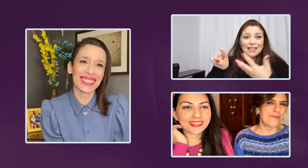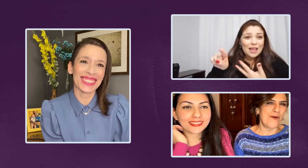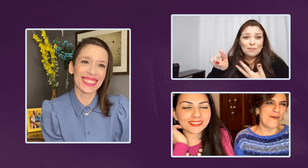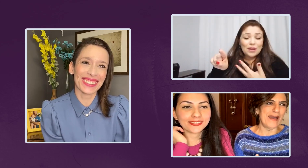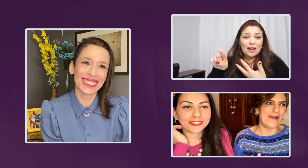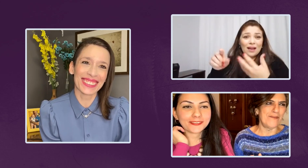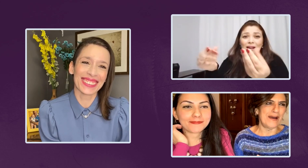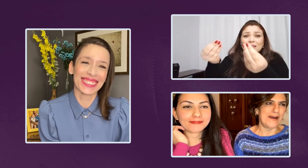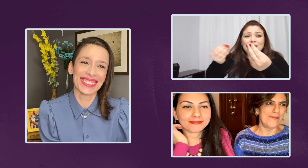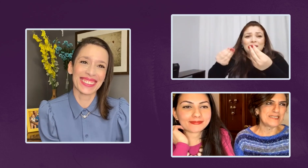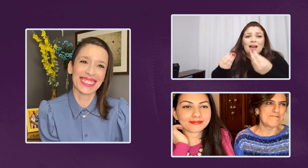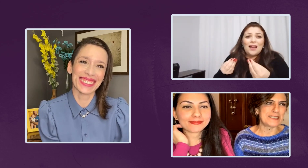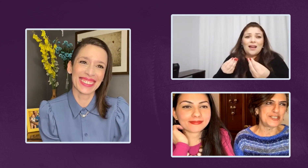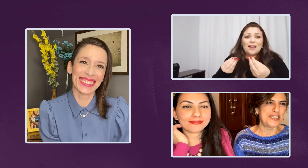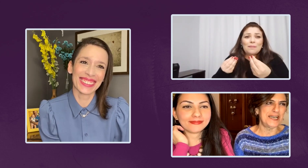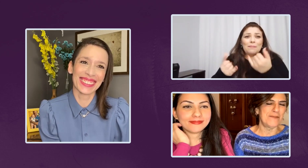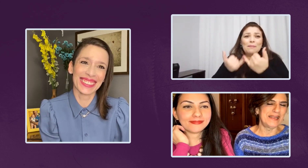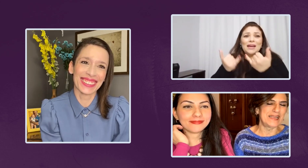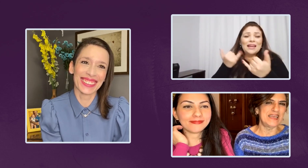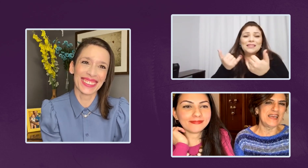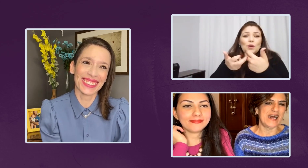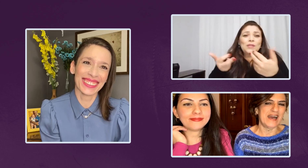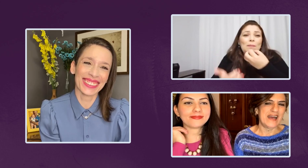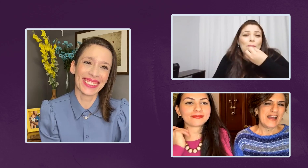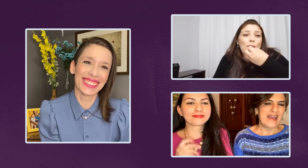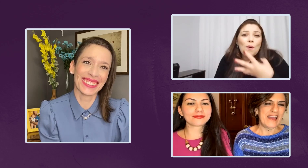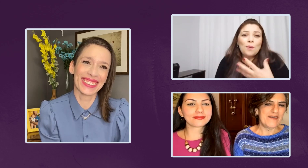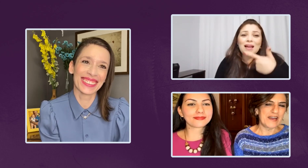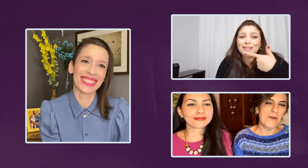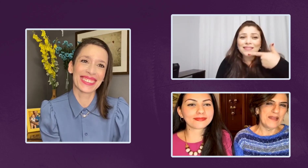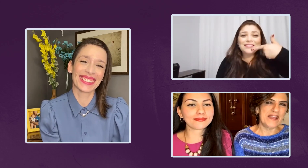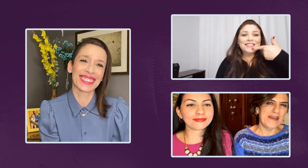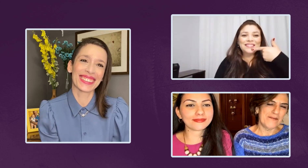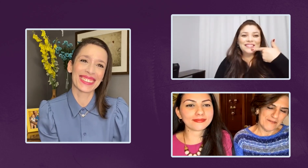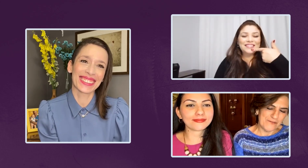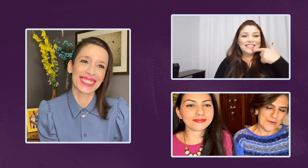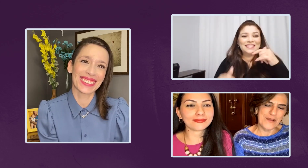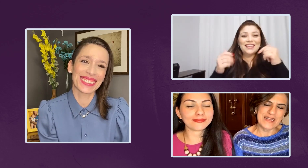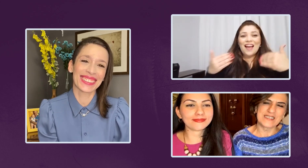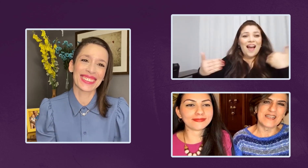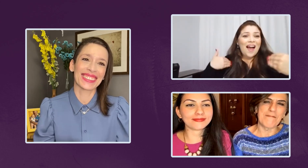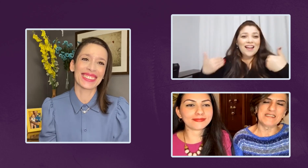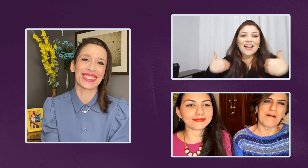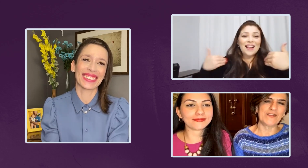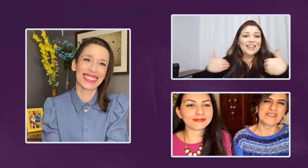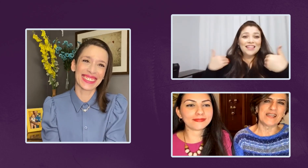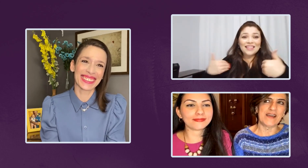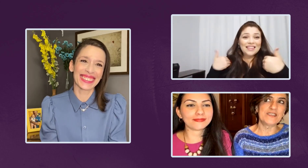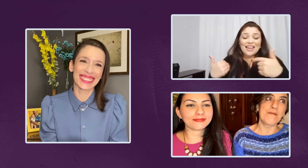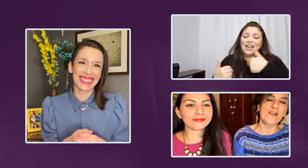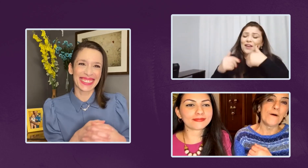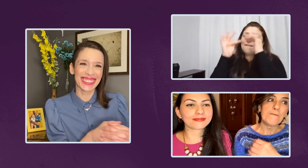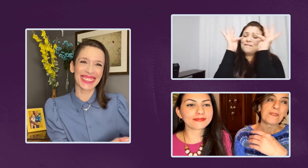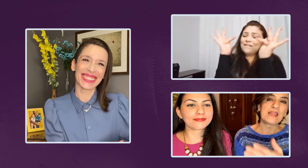muito boa, uma simpatia, uma alegria. Eu realmente fico feliz de ter participado dessa